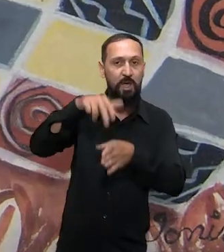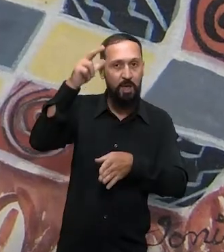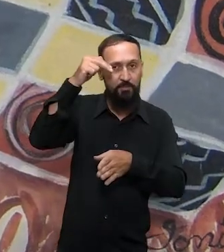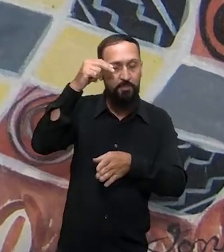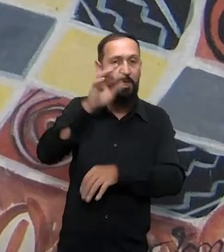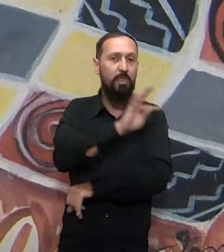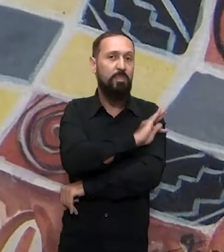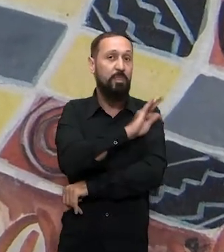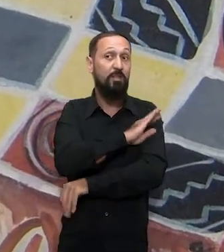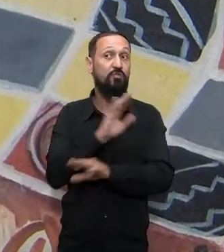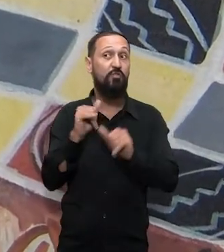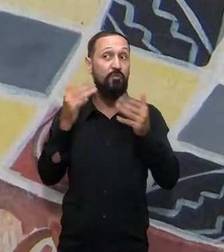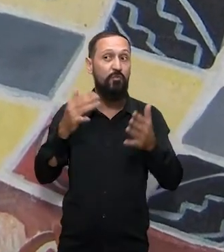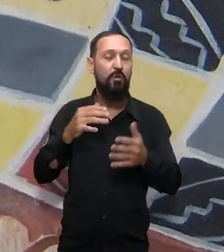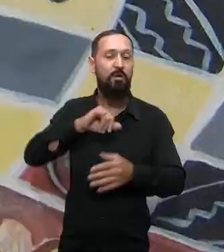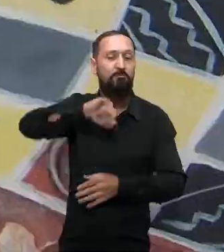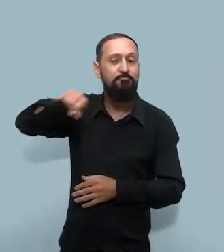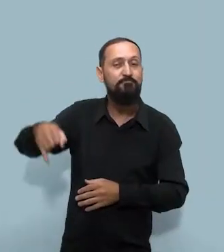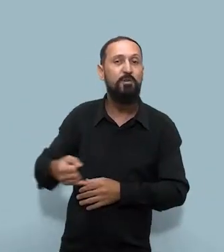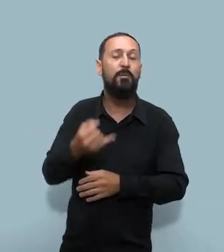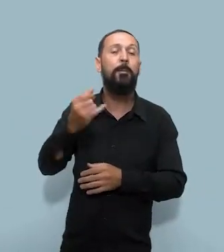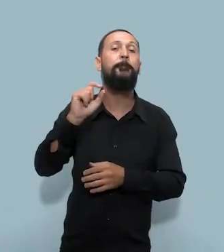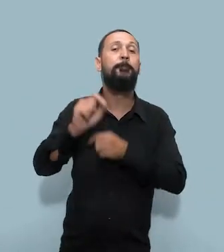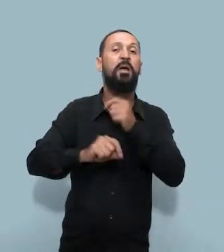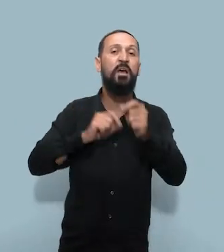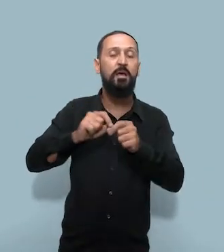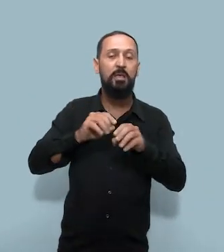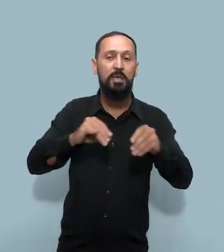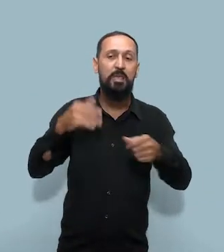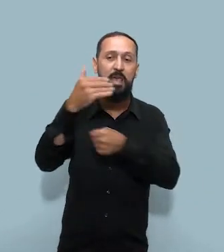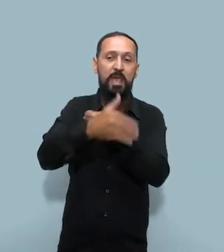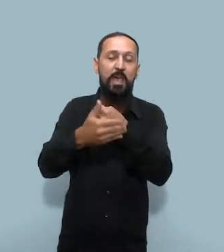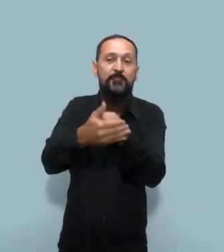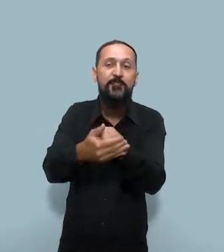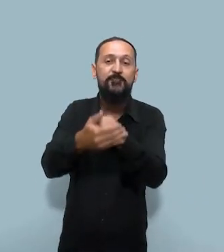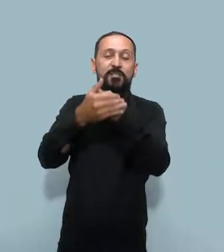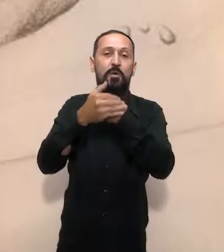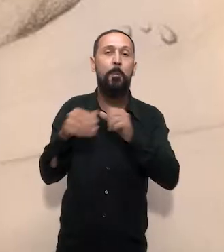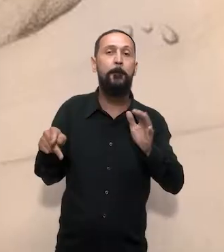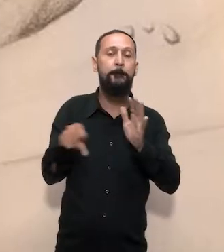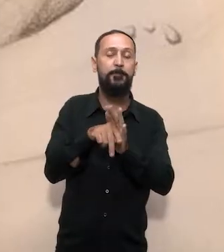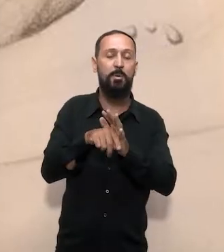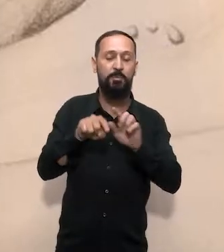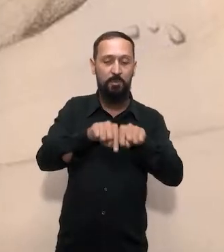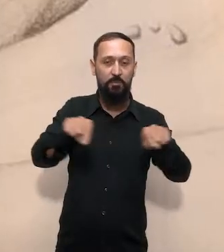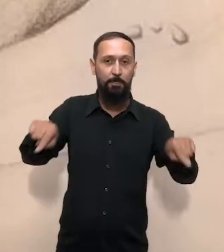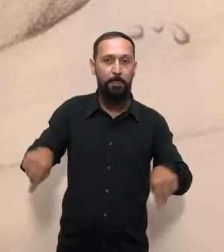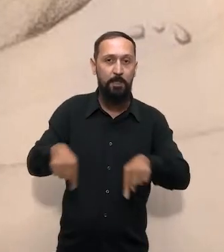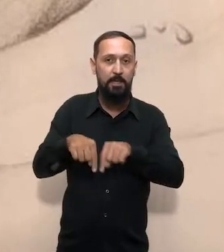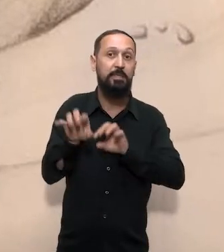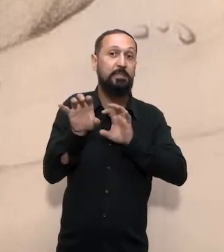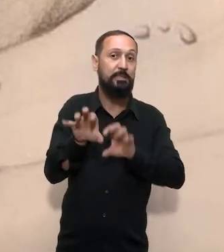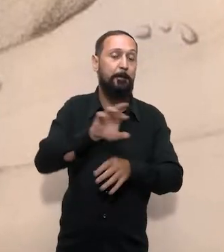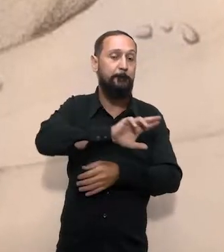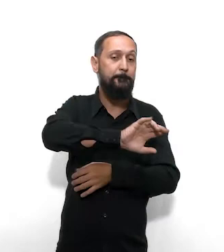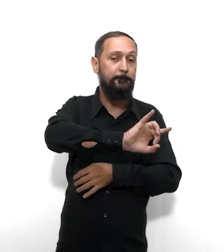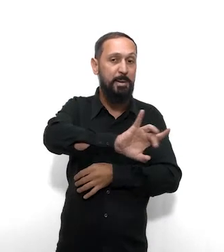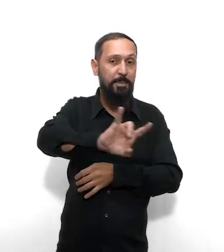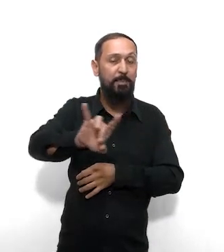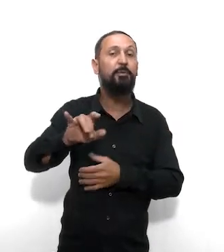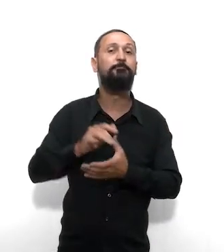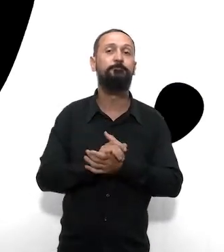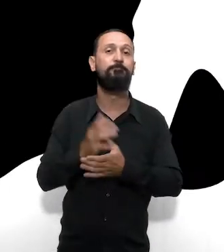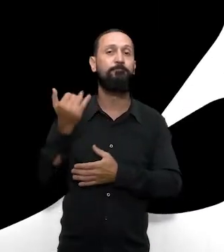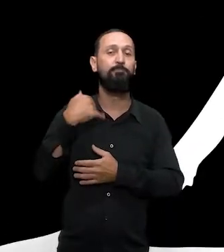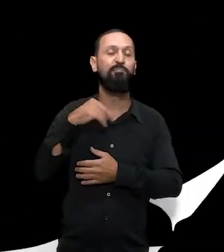outras técnicas de forasteiros com o objetivo de defender de invasões o próprio território e sua gente.